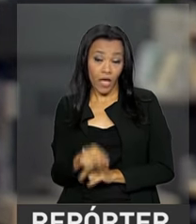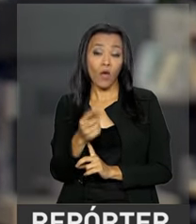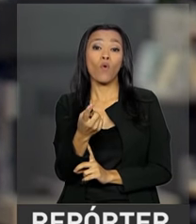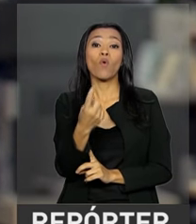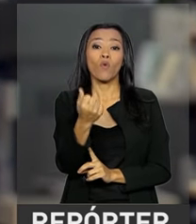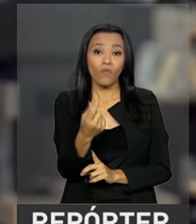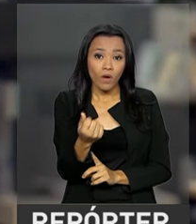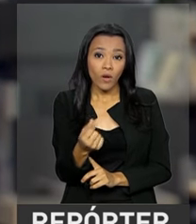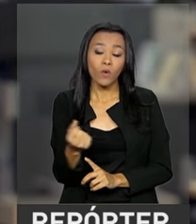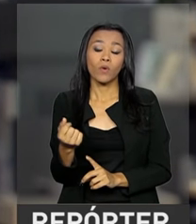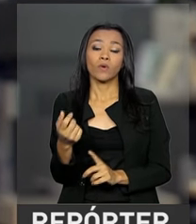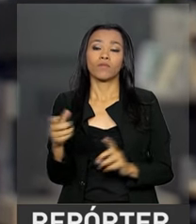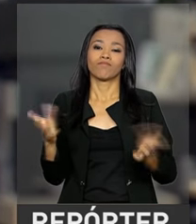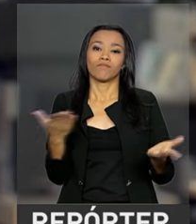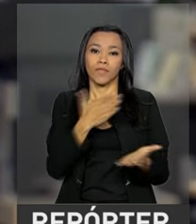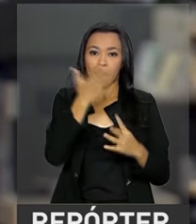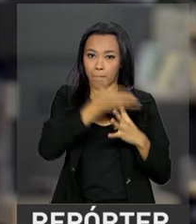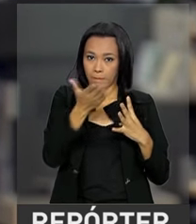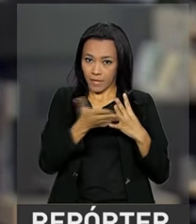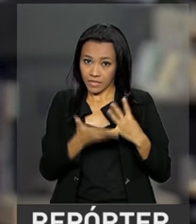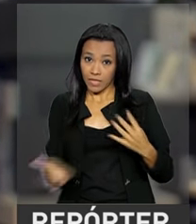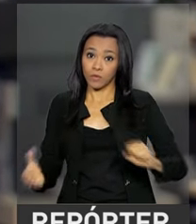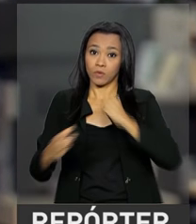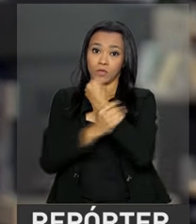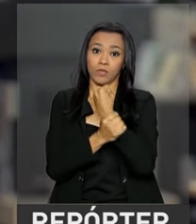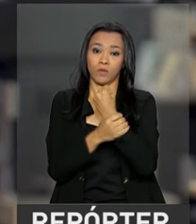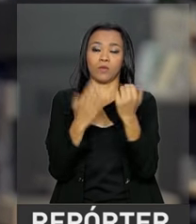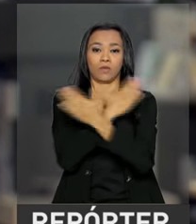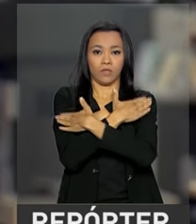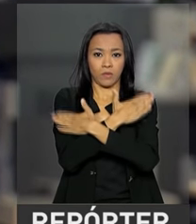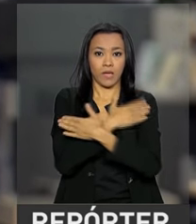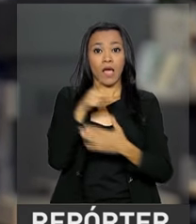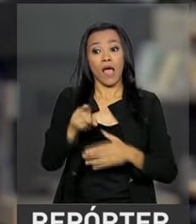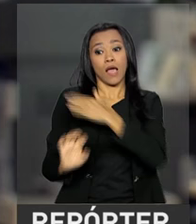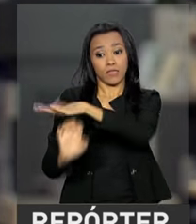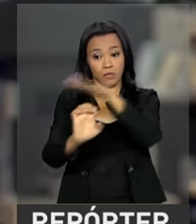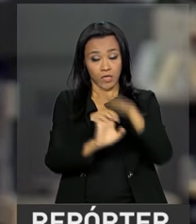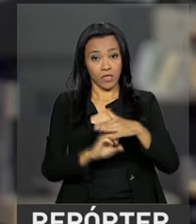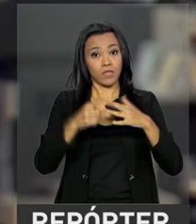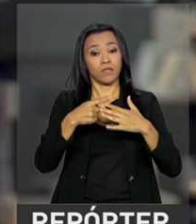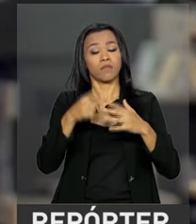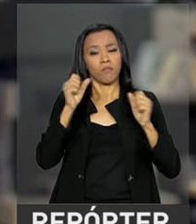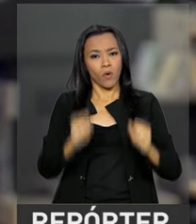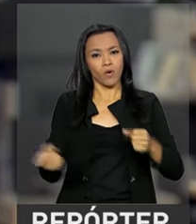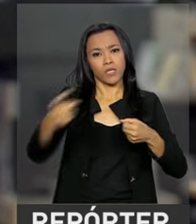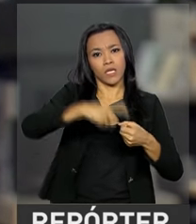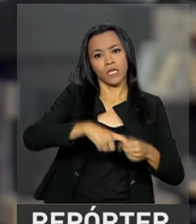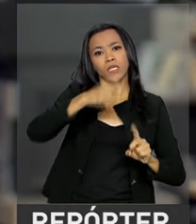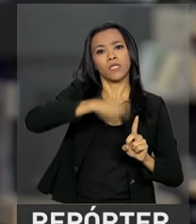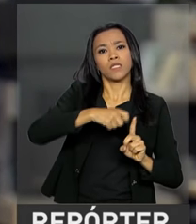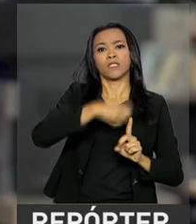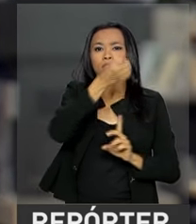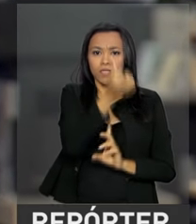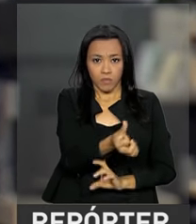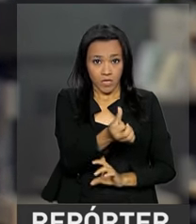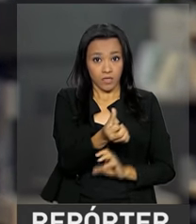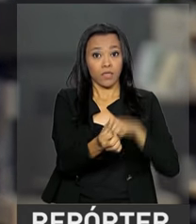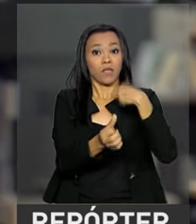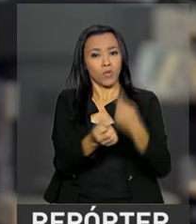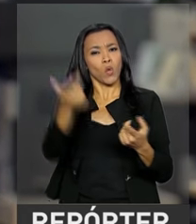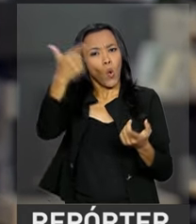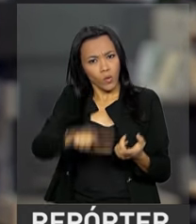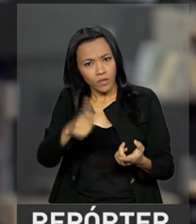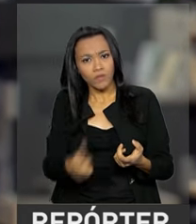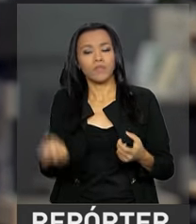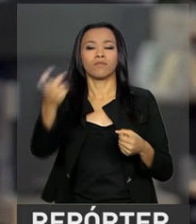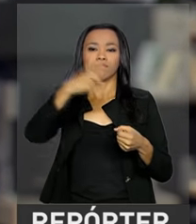do seguro-desemprego as empresas podem ficar seis meses no programa com a possibilidade de renovar essa permanente o valor aplicado